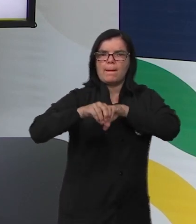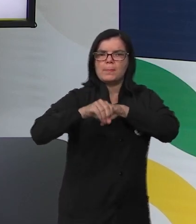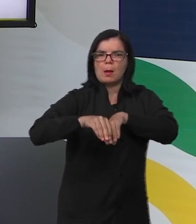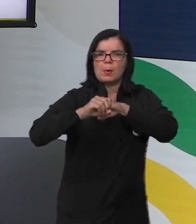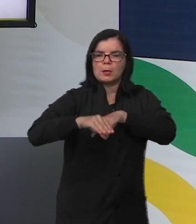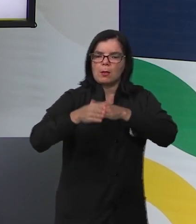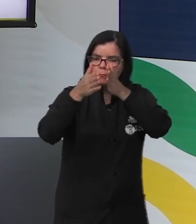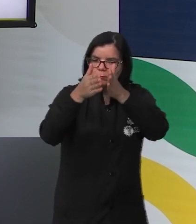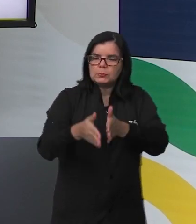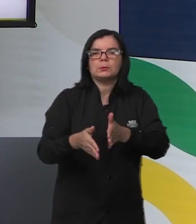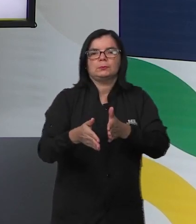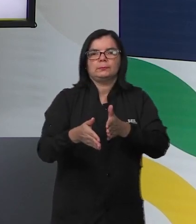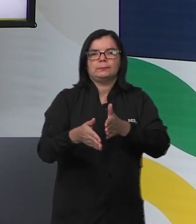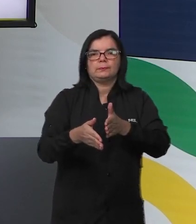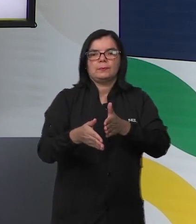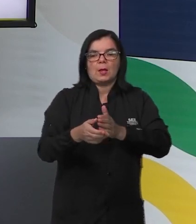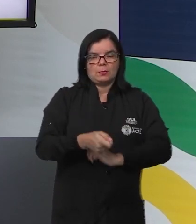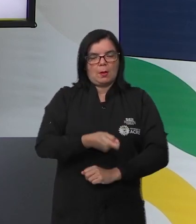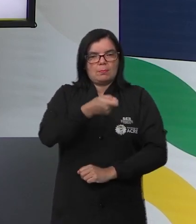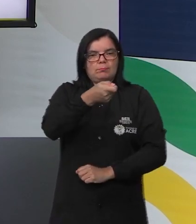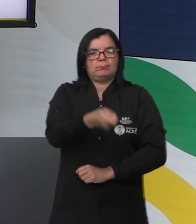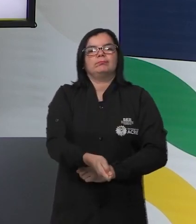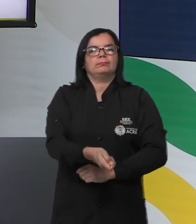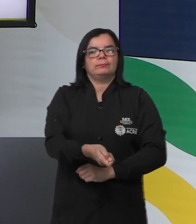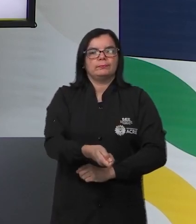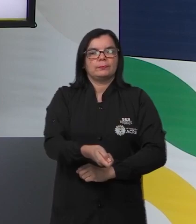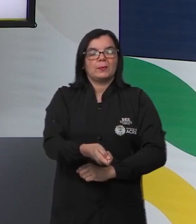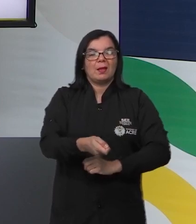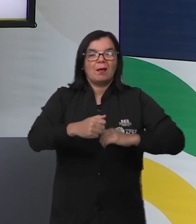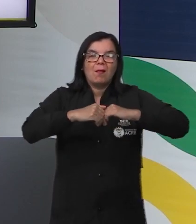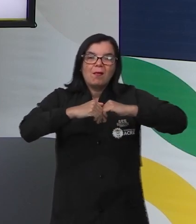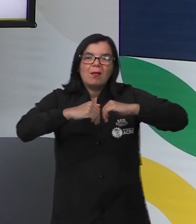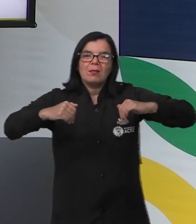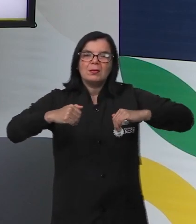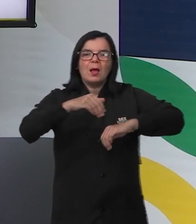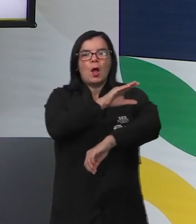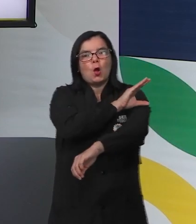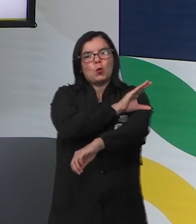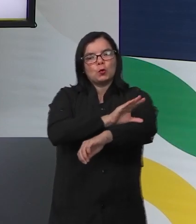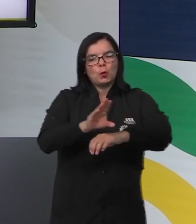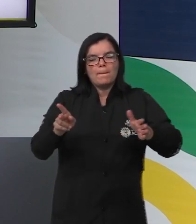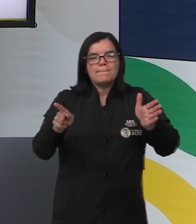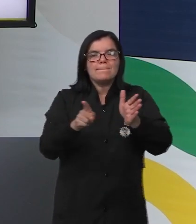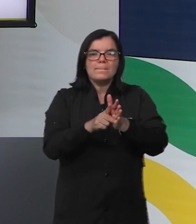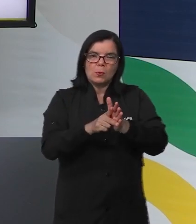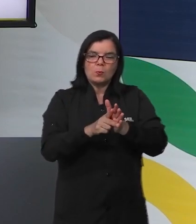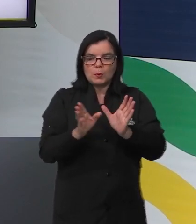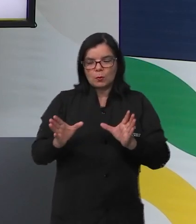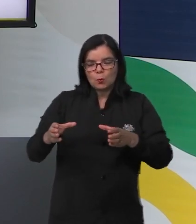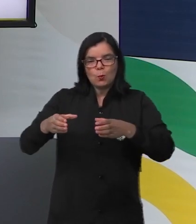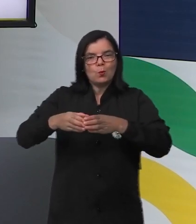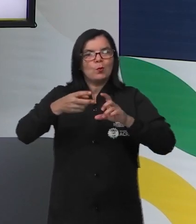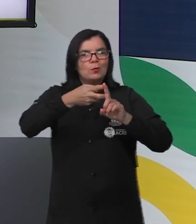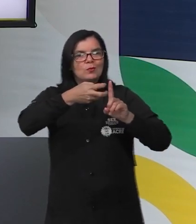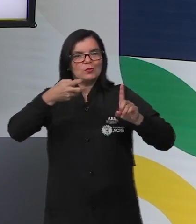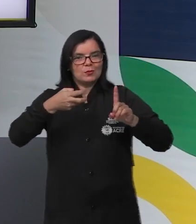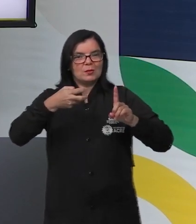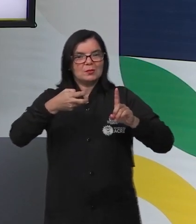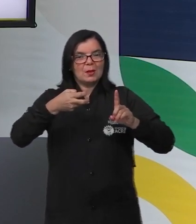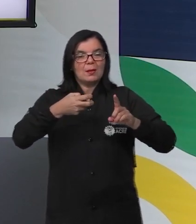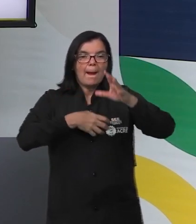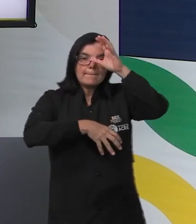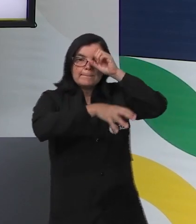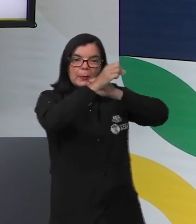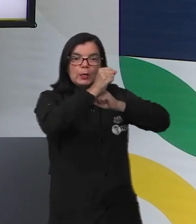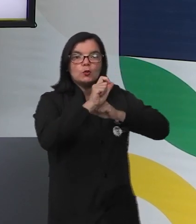devem seguir. Essa imposição, ela rompe com a identidade pertencente daquele grupo e passa a construir uma